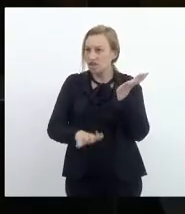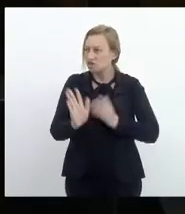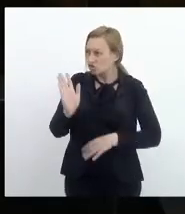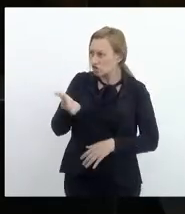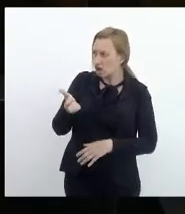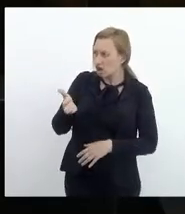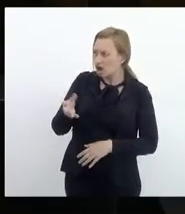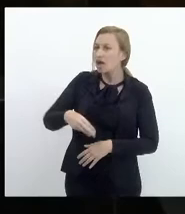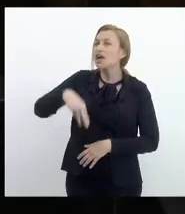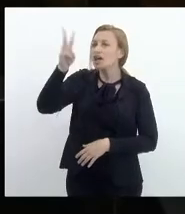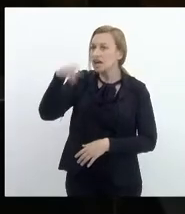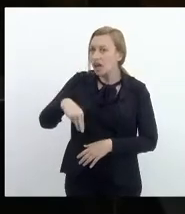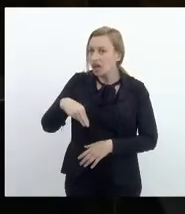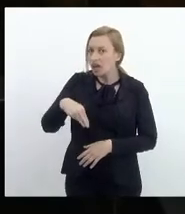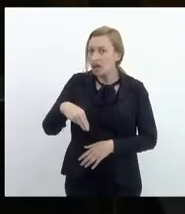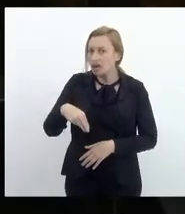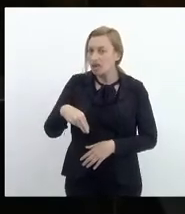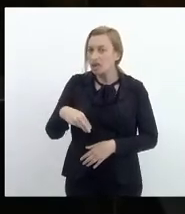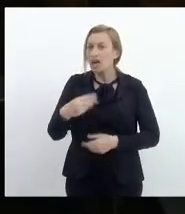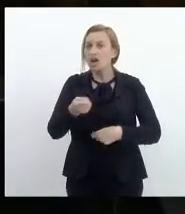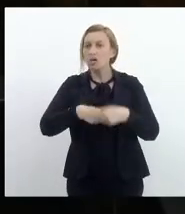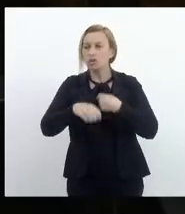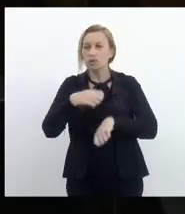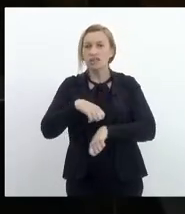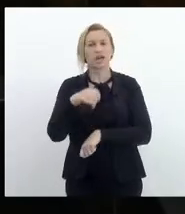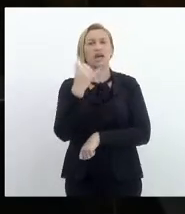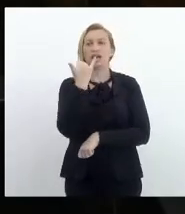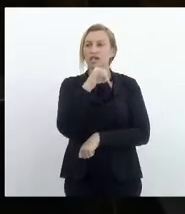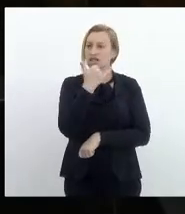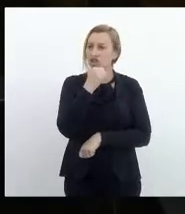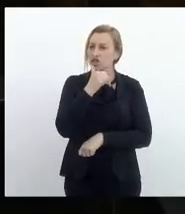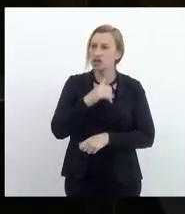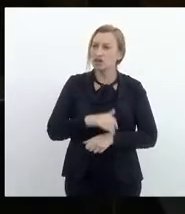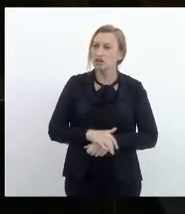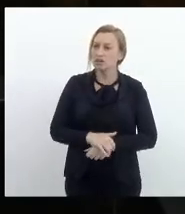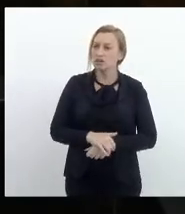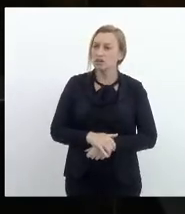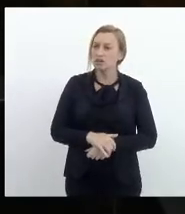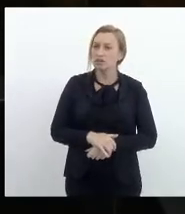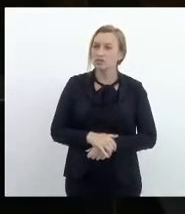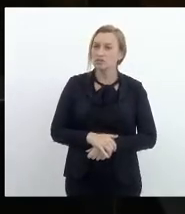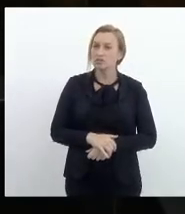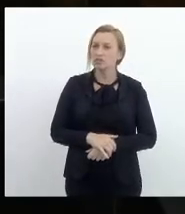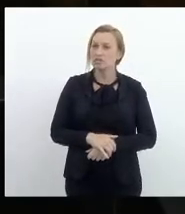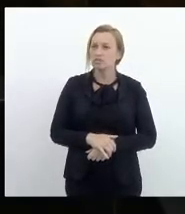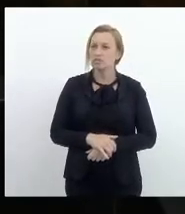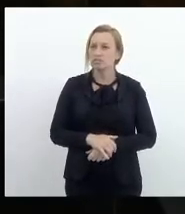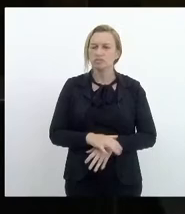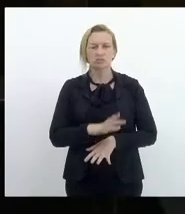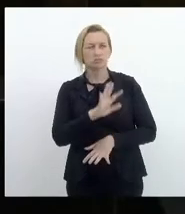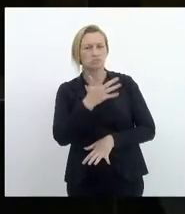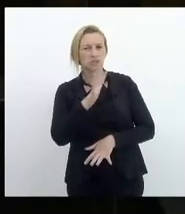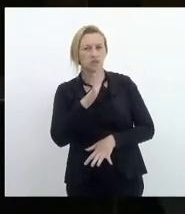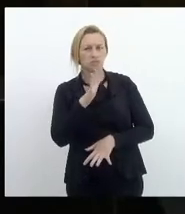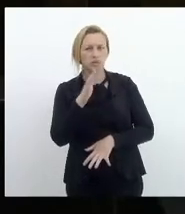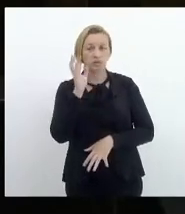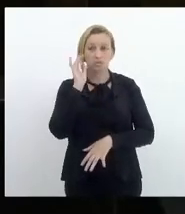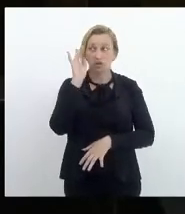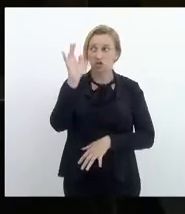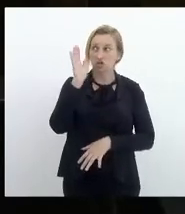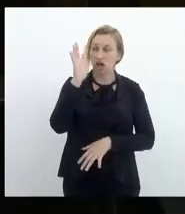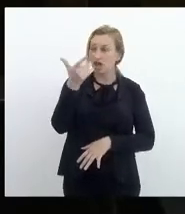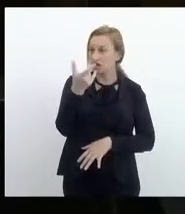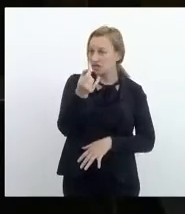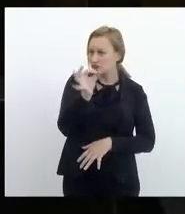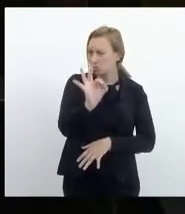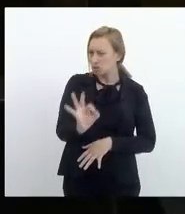e quem consumia quem economizar energia na proporção imaginemos de